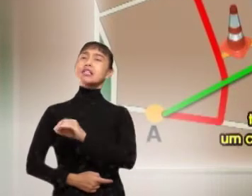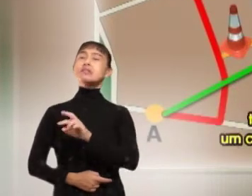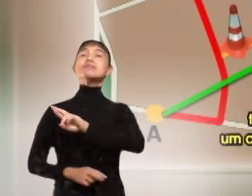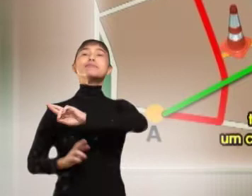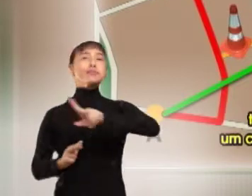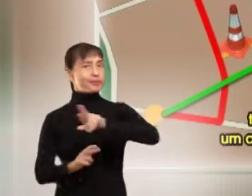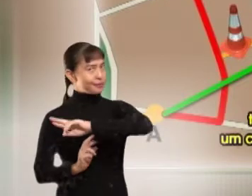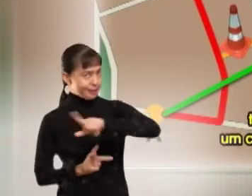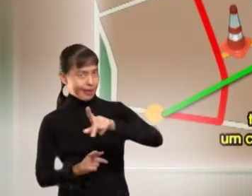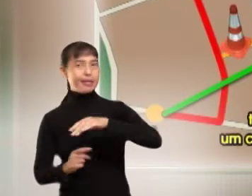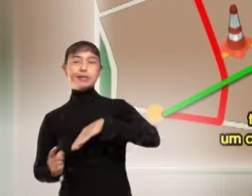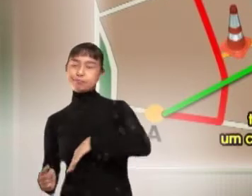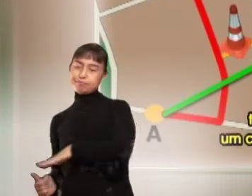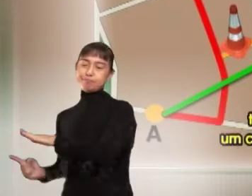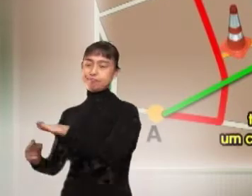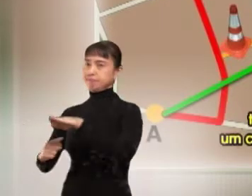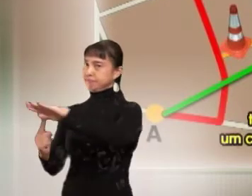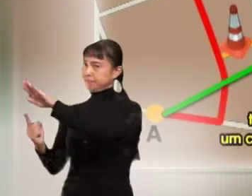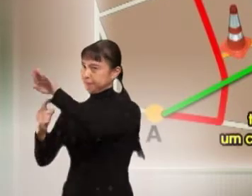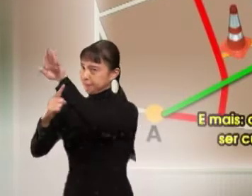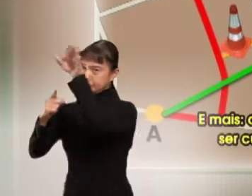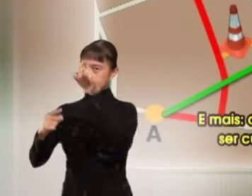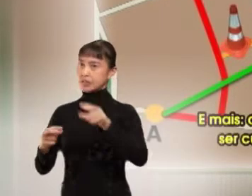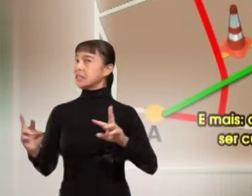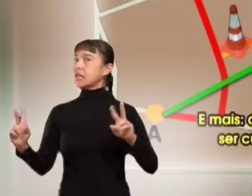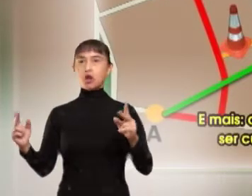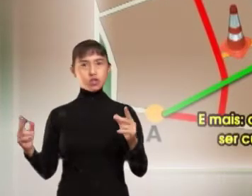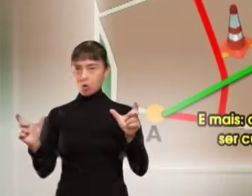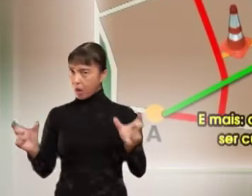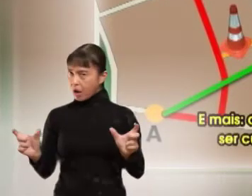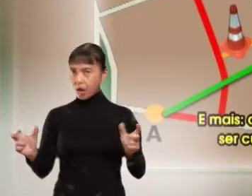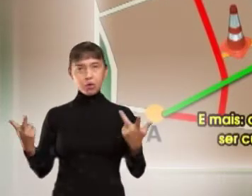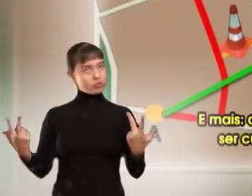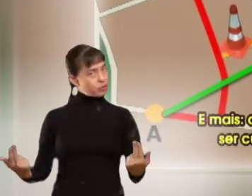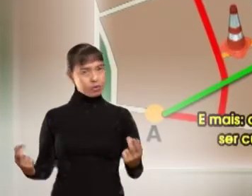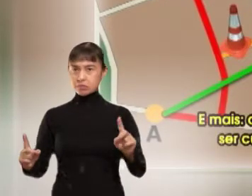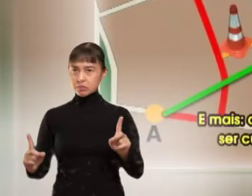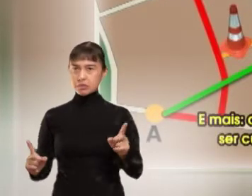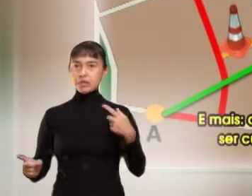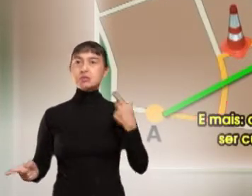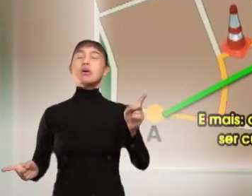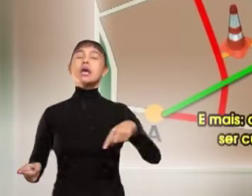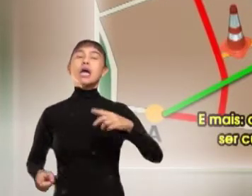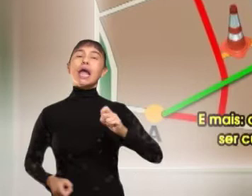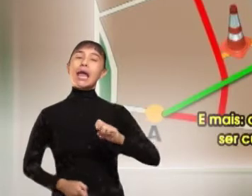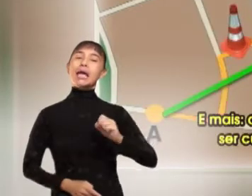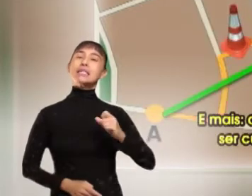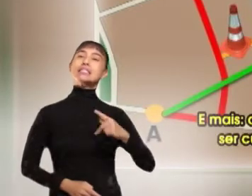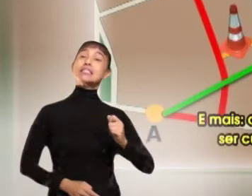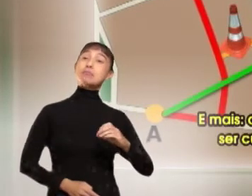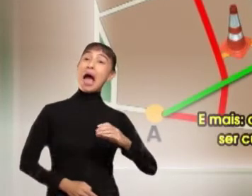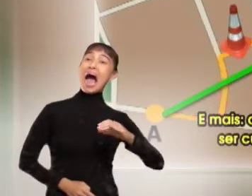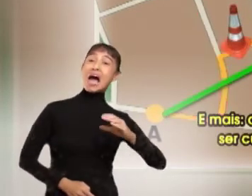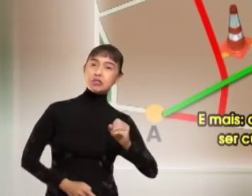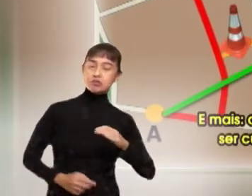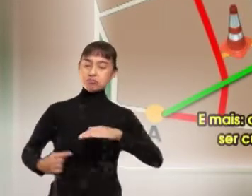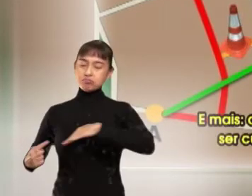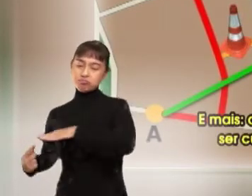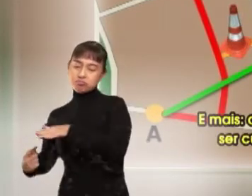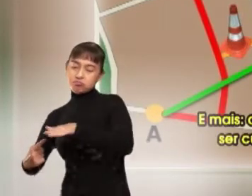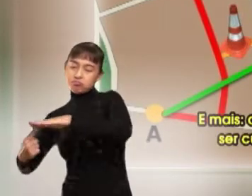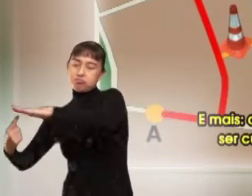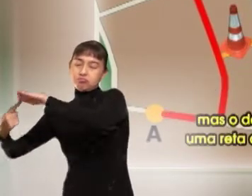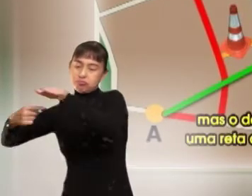terá que percorrer um caminho mais extenso. E mais, o espaço percorrido pode ser curvo e cheio